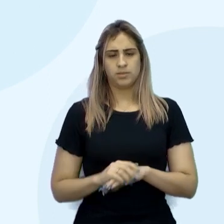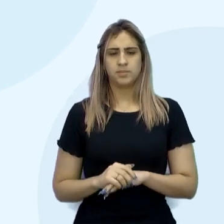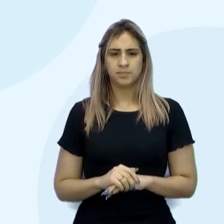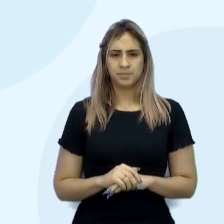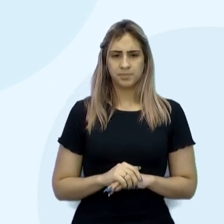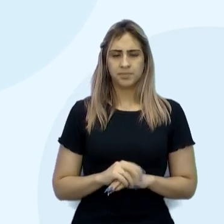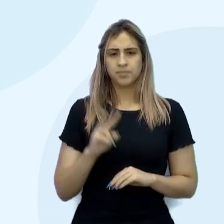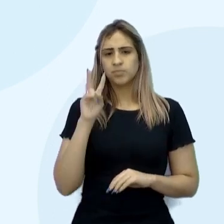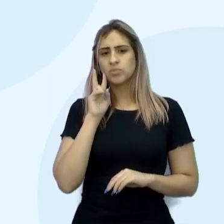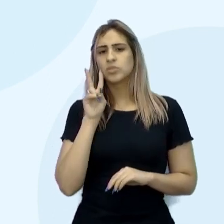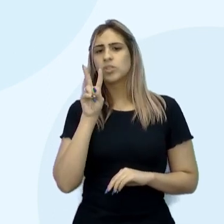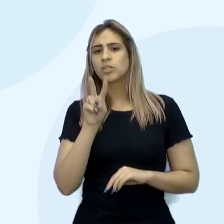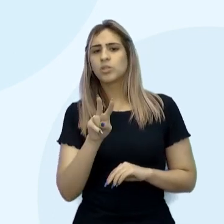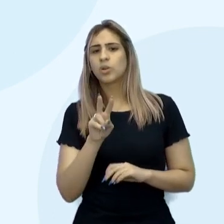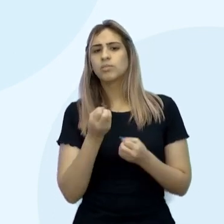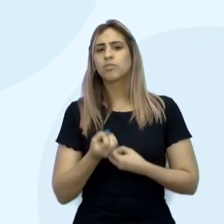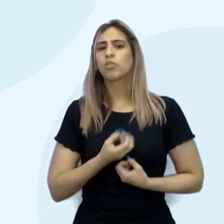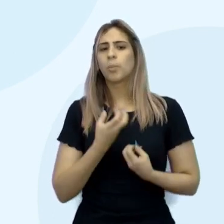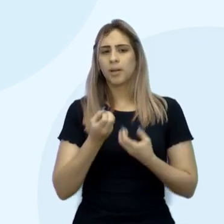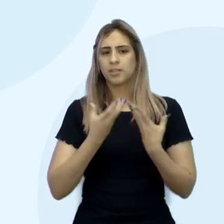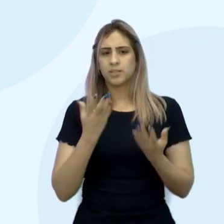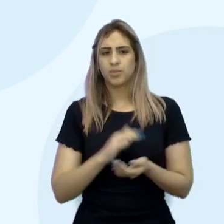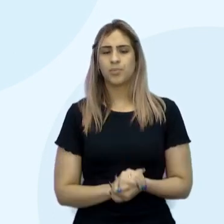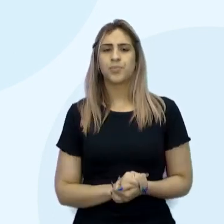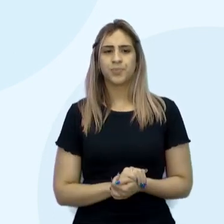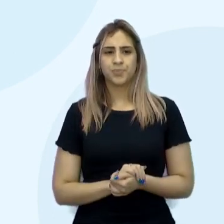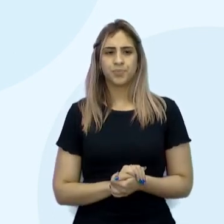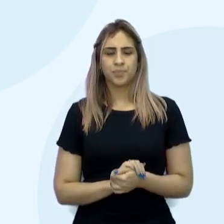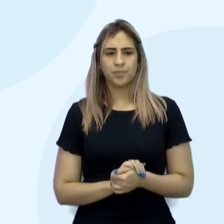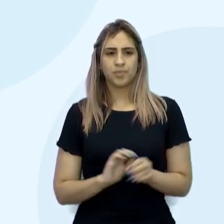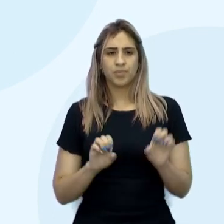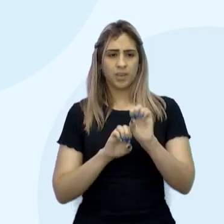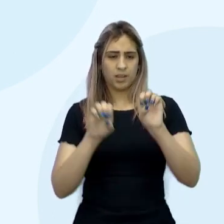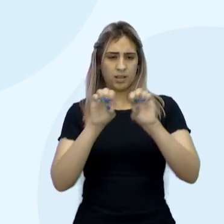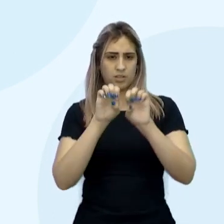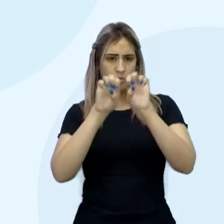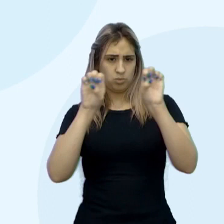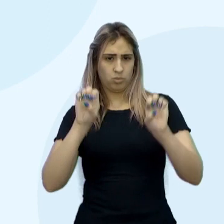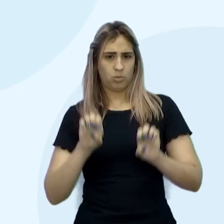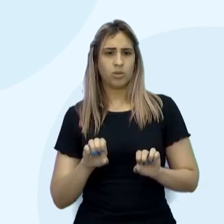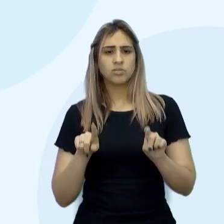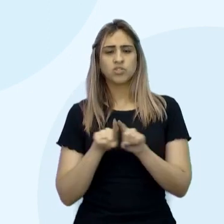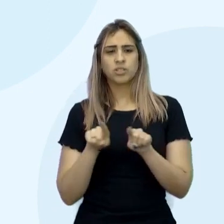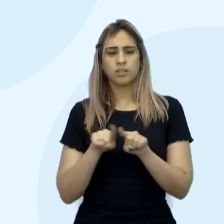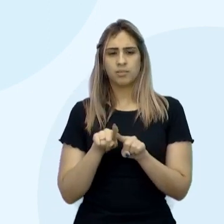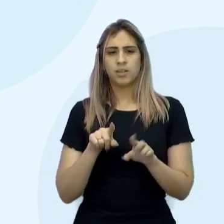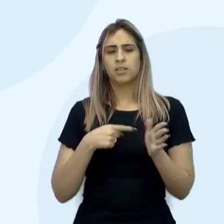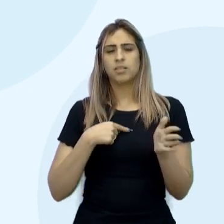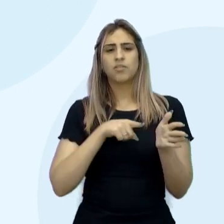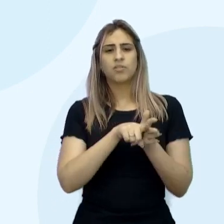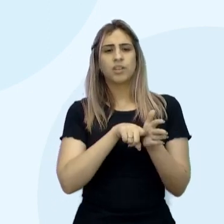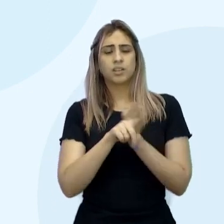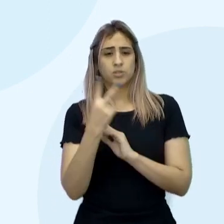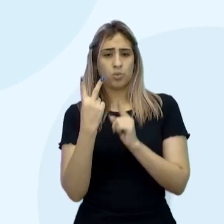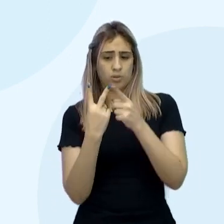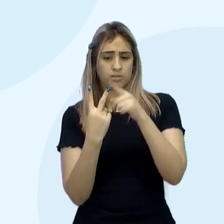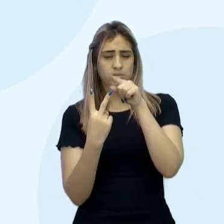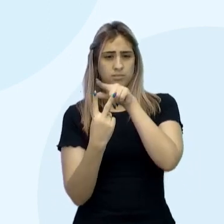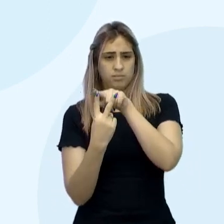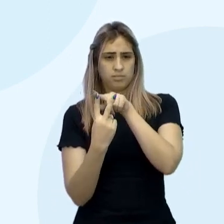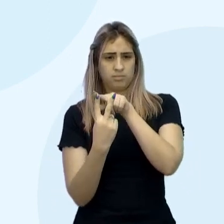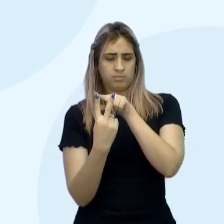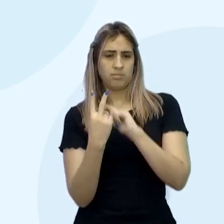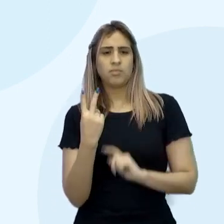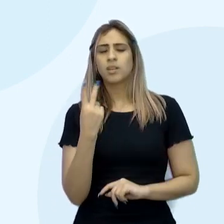de olho na informação, beleza? Temos os eixos estruturantes, aí aparecem dois eixos